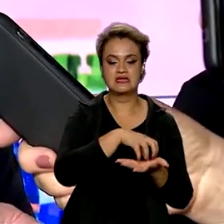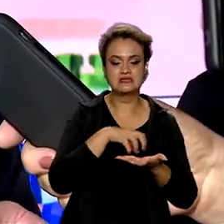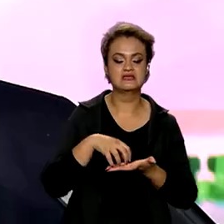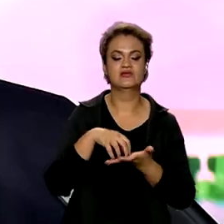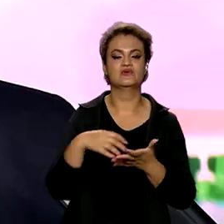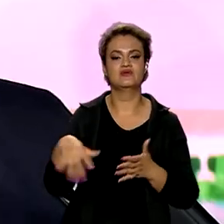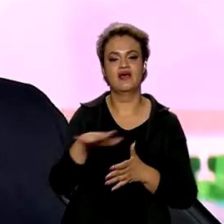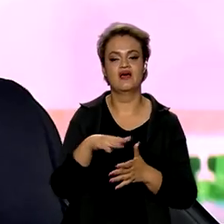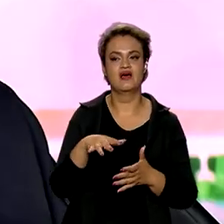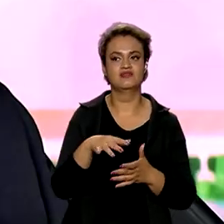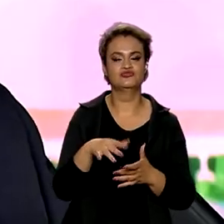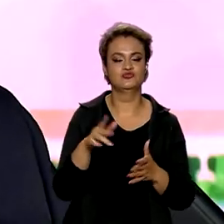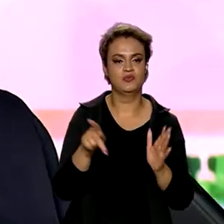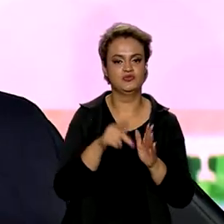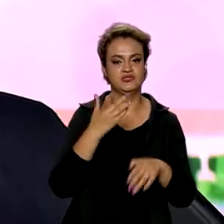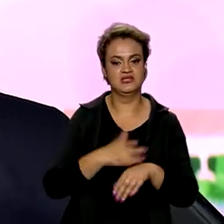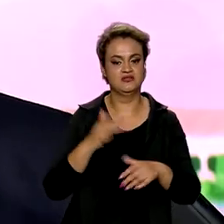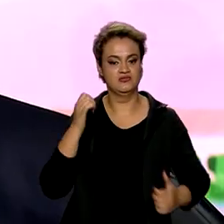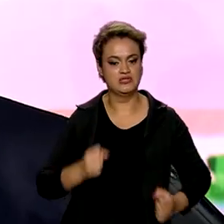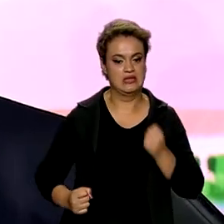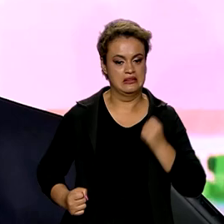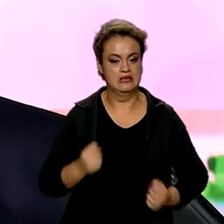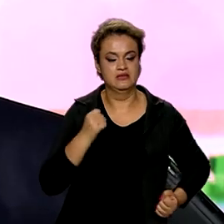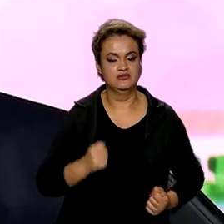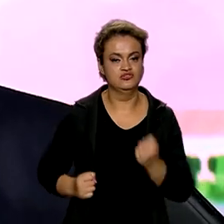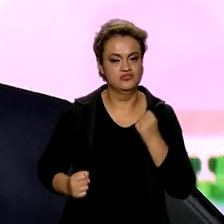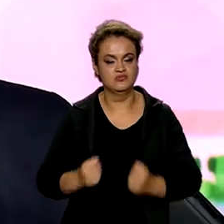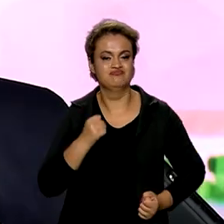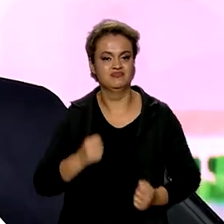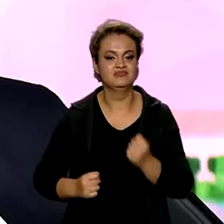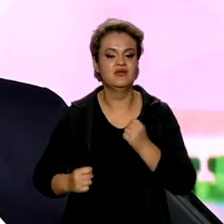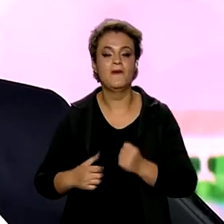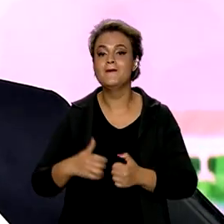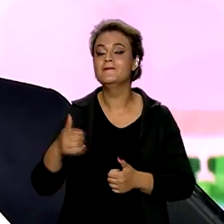atletismo. E não existe uma ferramenta de transformação melhor que o esporte.